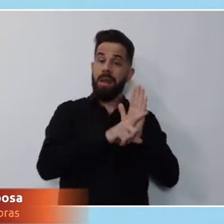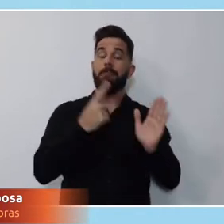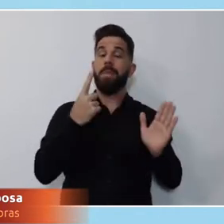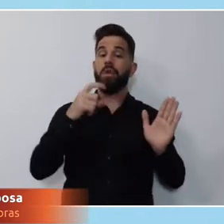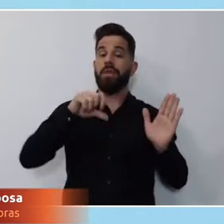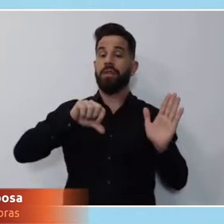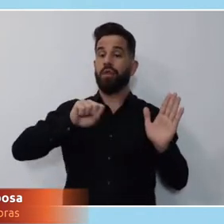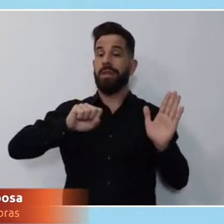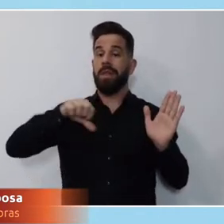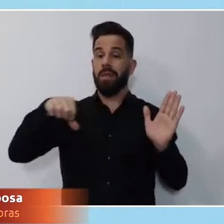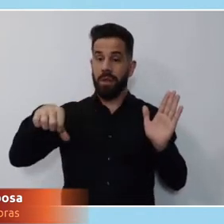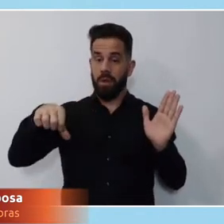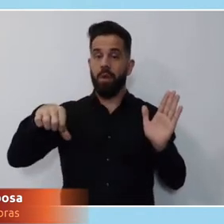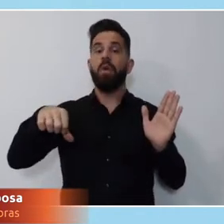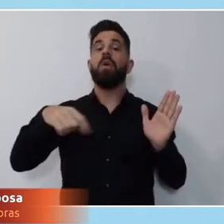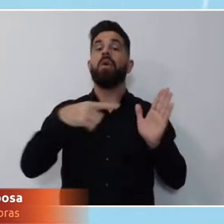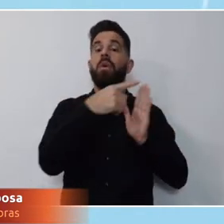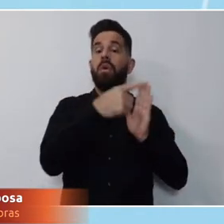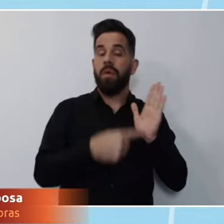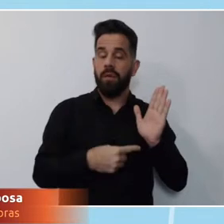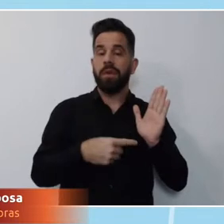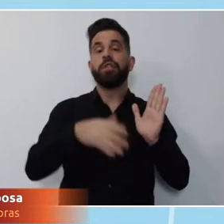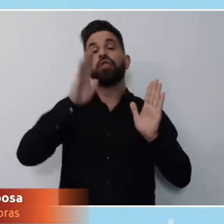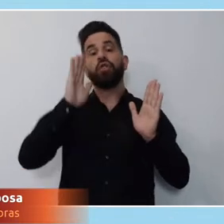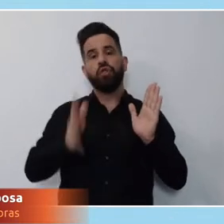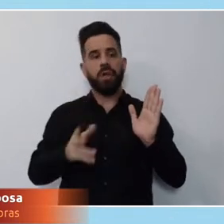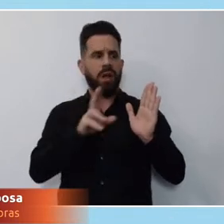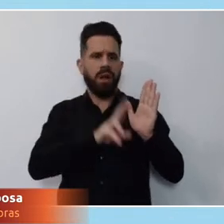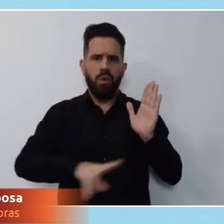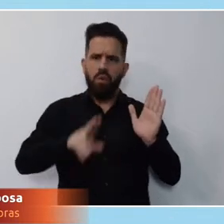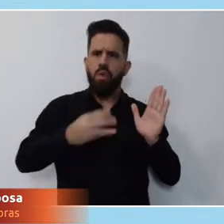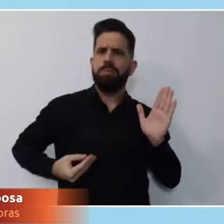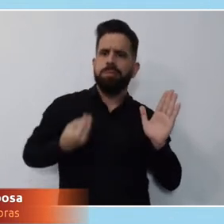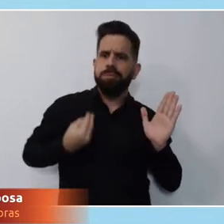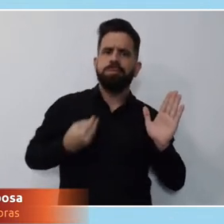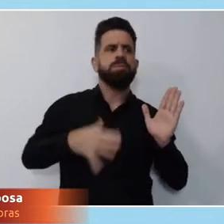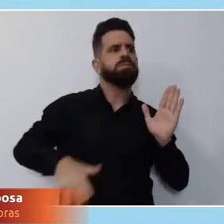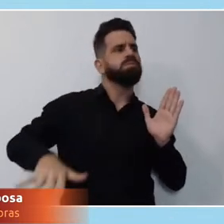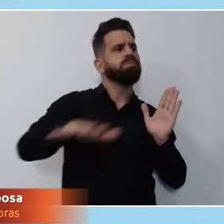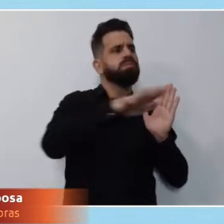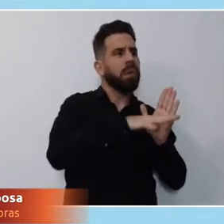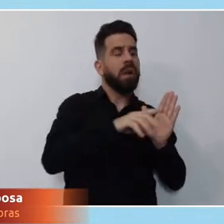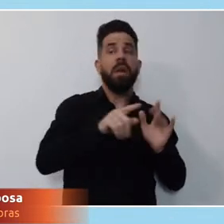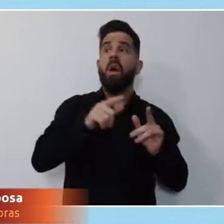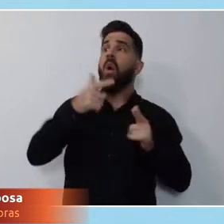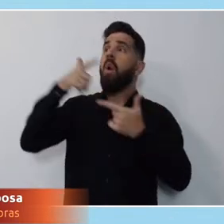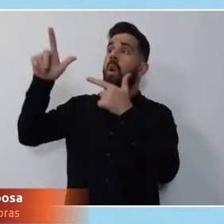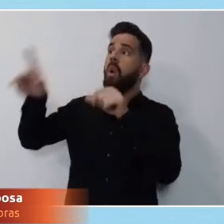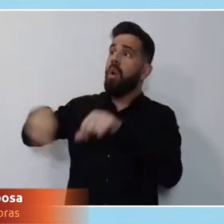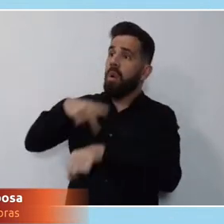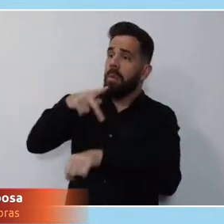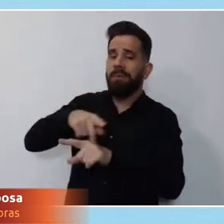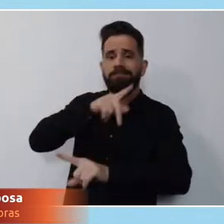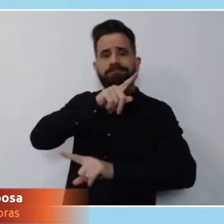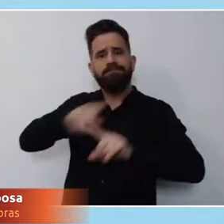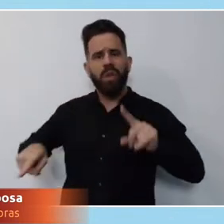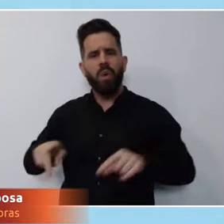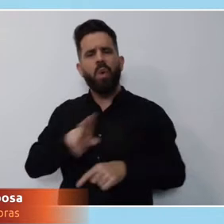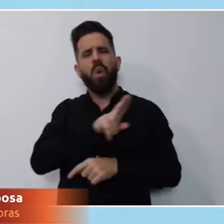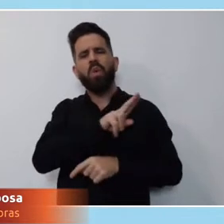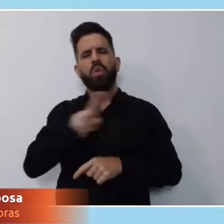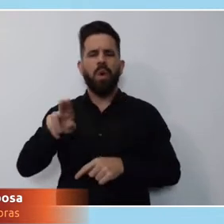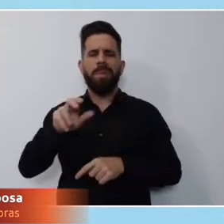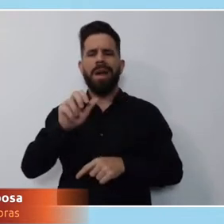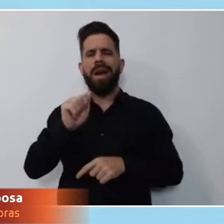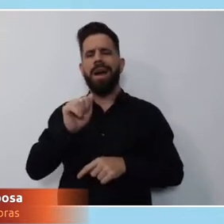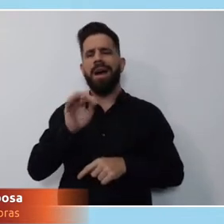utilizamos produtos que são proibidos em outros locais do mundo. Aí eu ressalto aqui um deles, que é chamado de atrazina, que é um